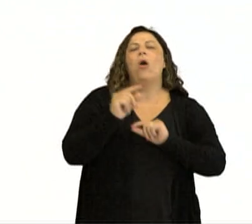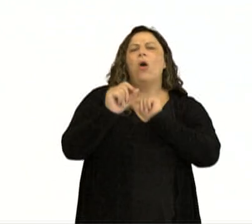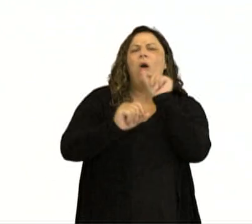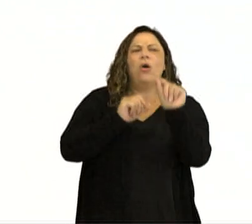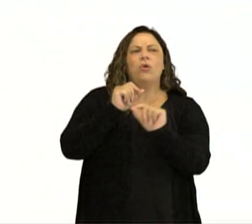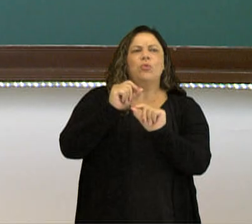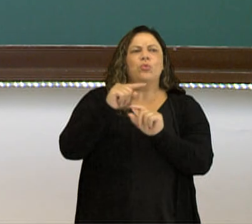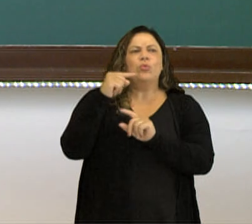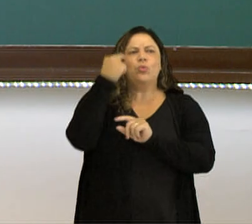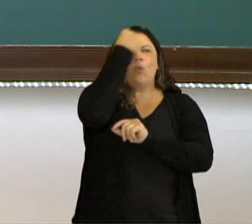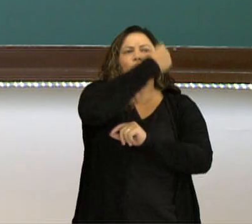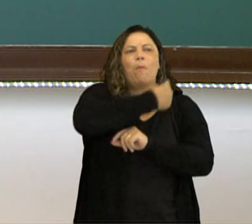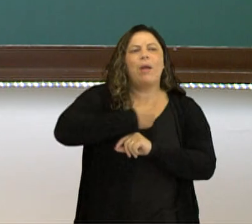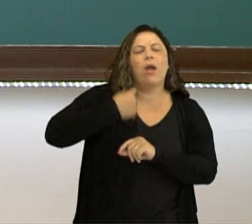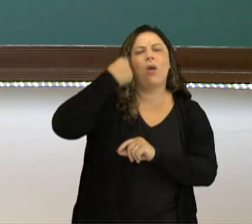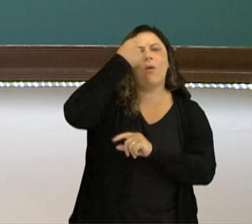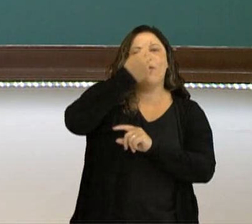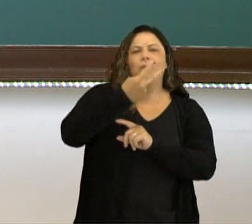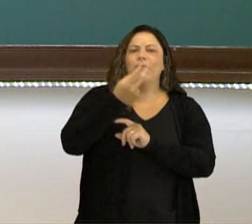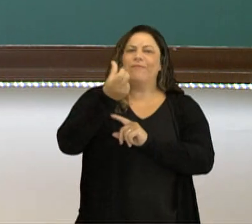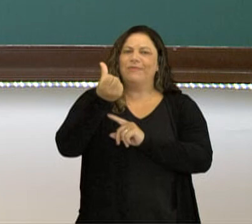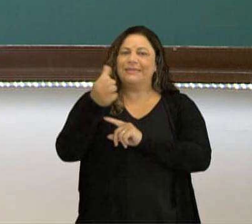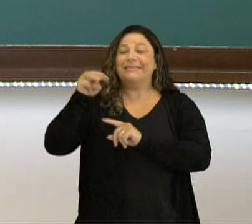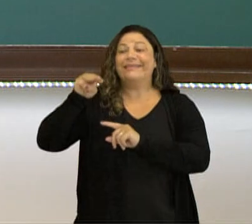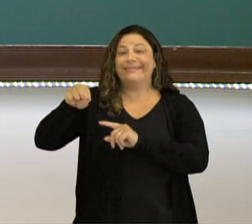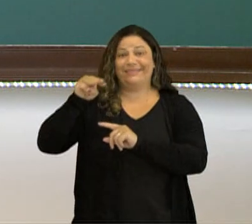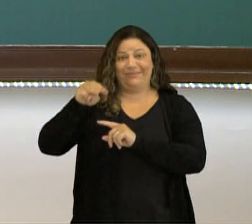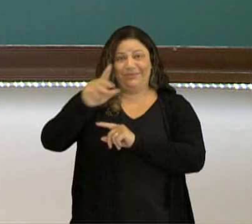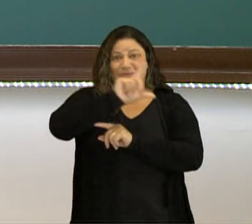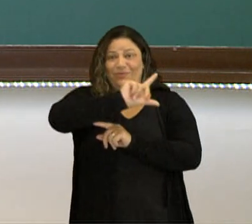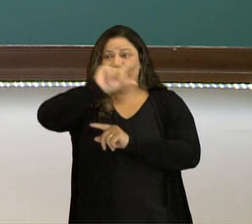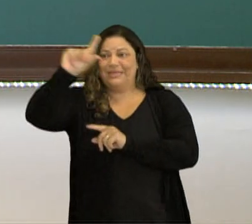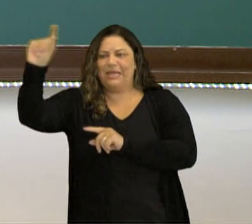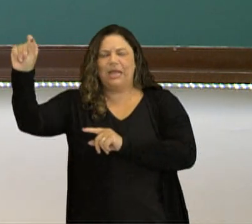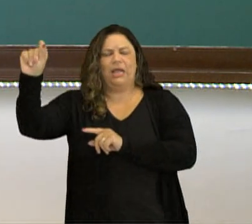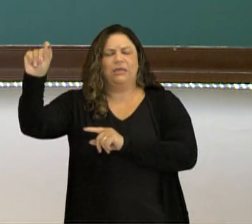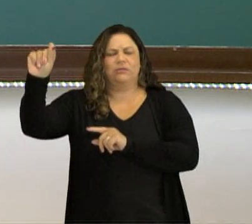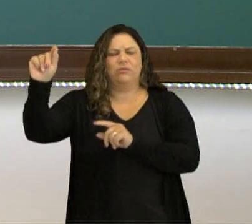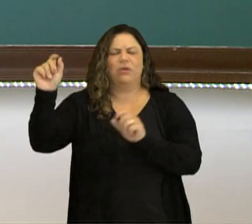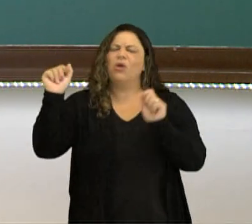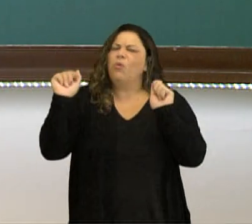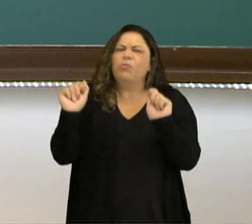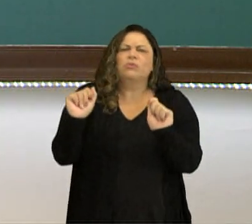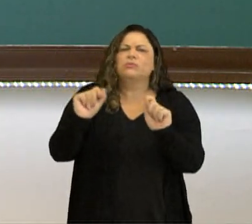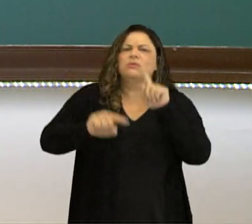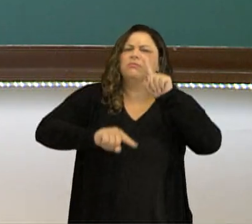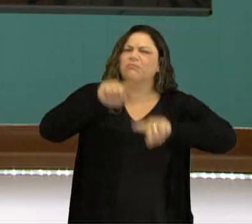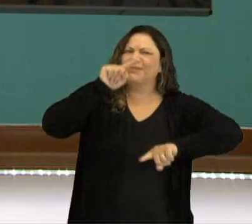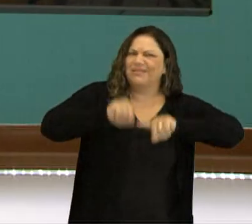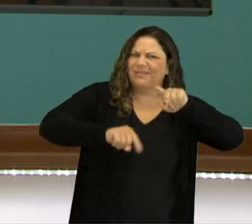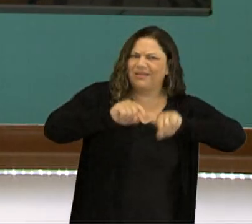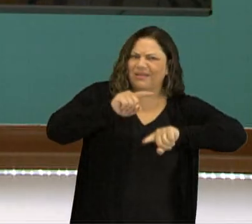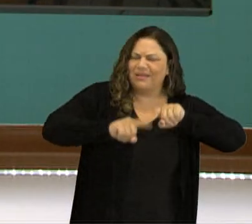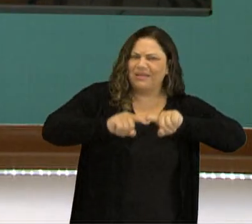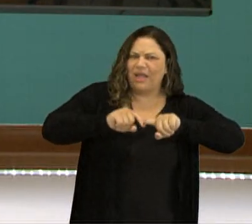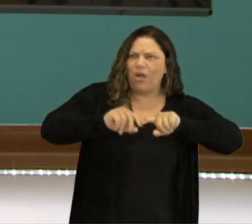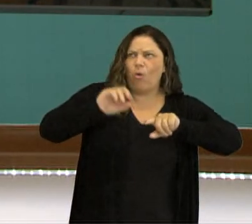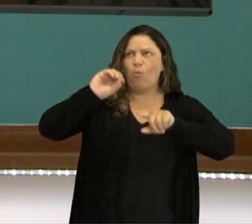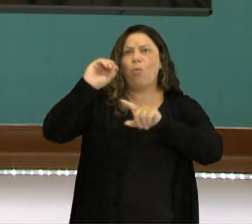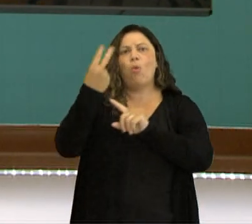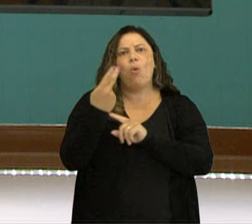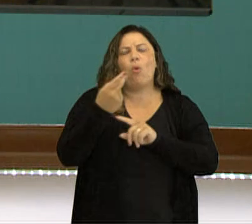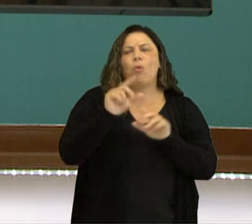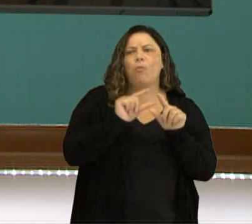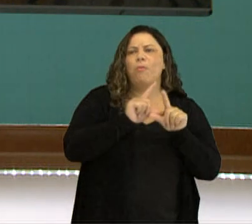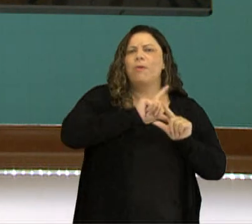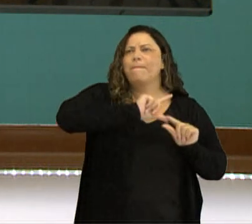será que eu posso ser considerado um ponto material ou um corpo extenso? Vejam, né? Por que essa importância, professor? É